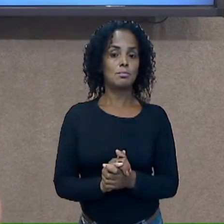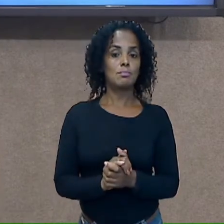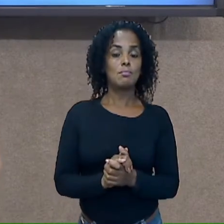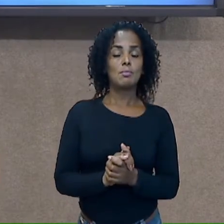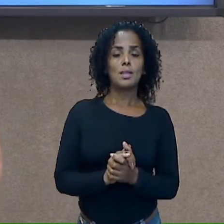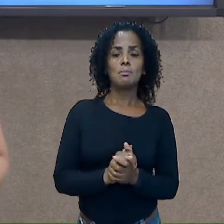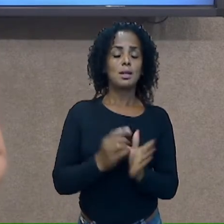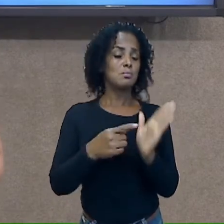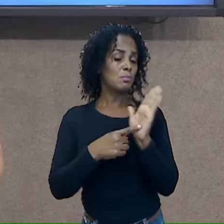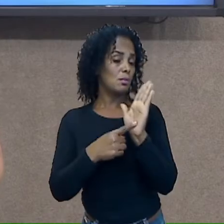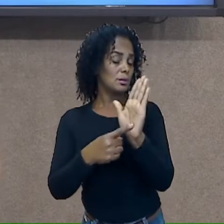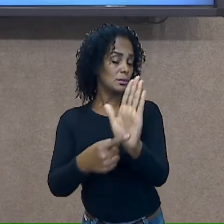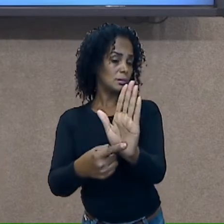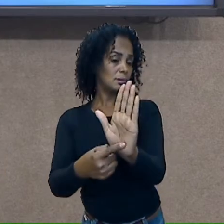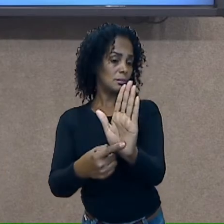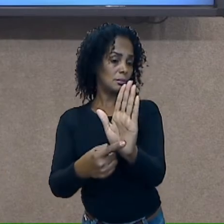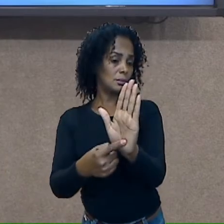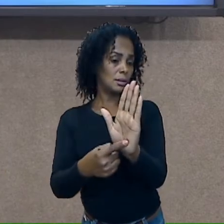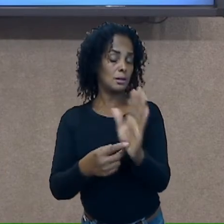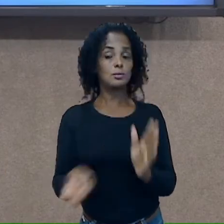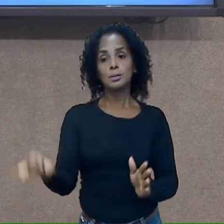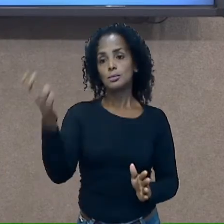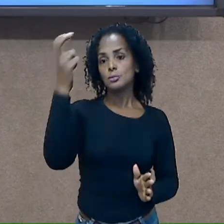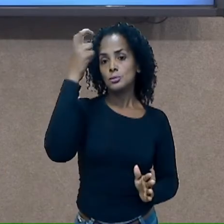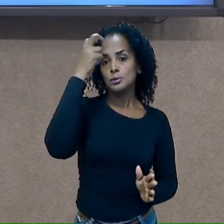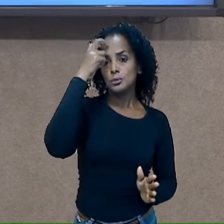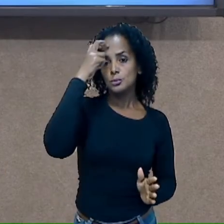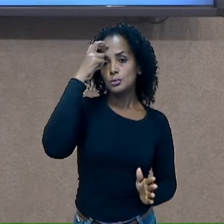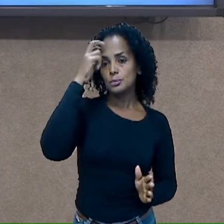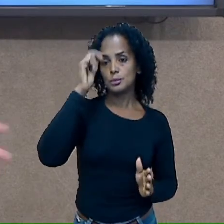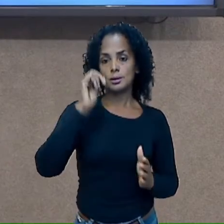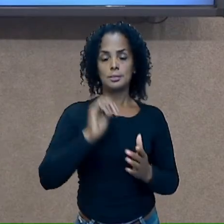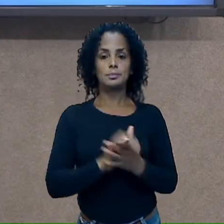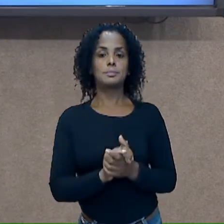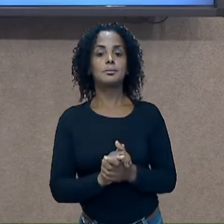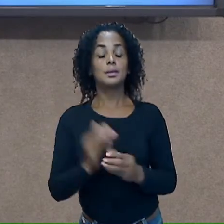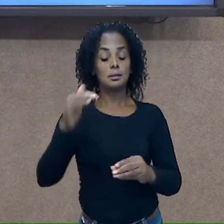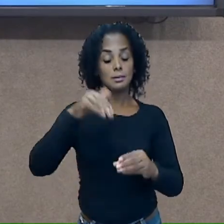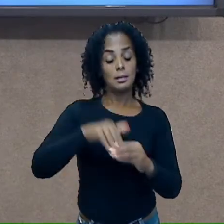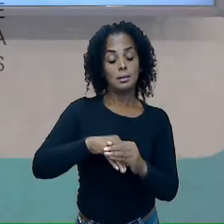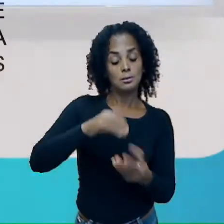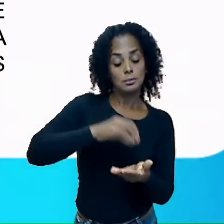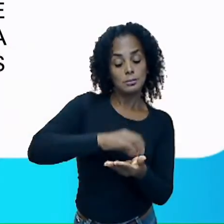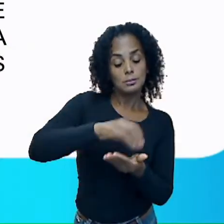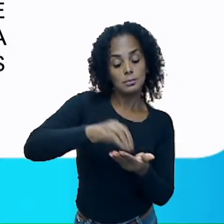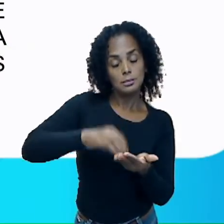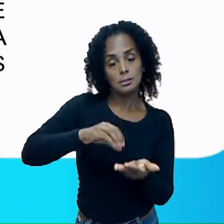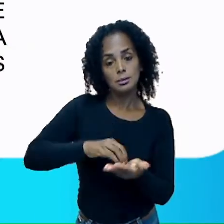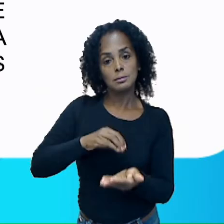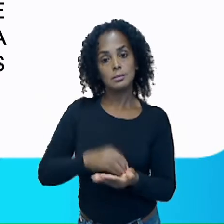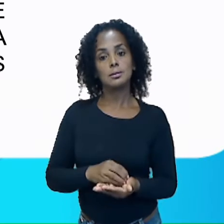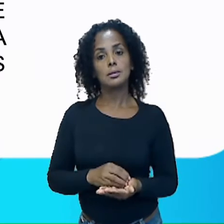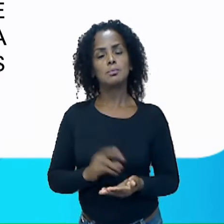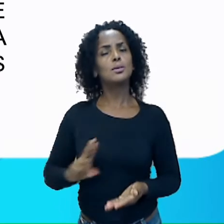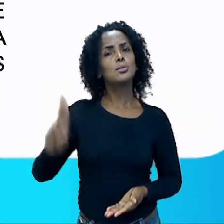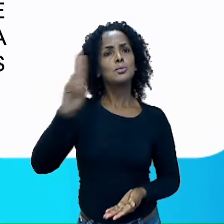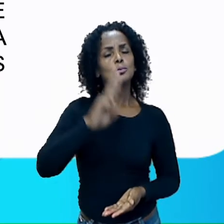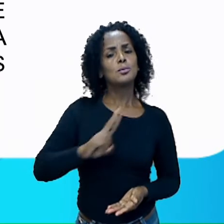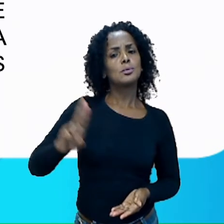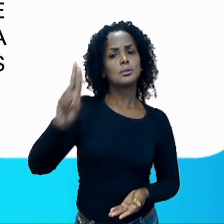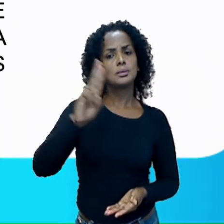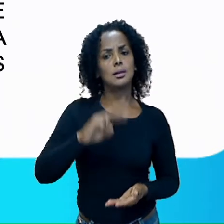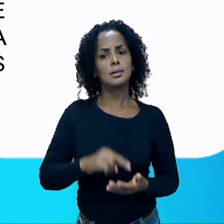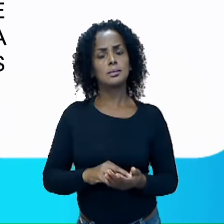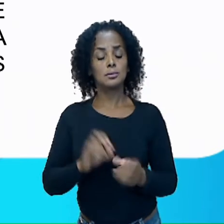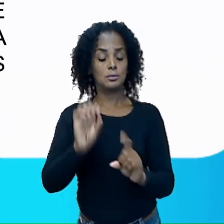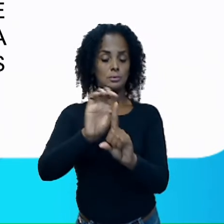deles expressarem a sua cultura, o seu valor ali dentro da tribo. Ela é muito utilizada, como eu disse, durante